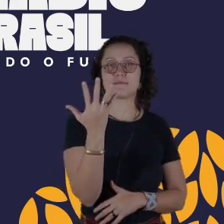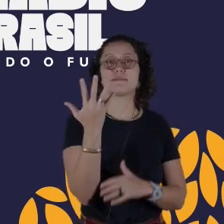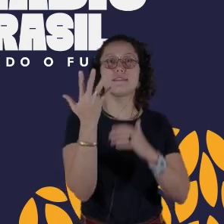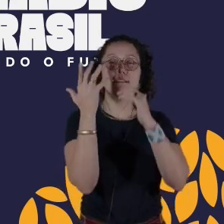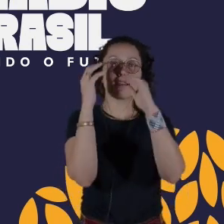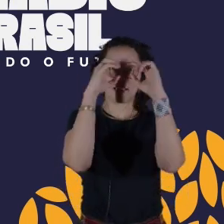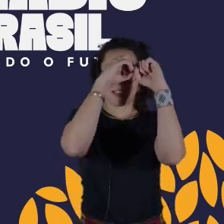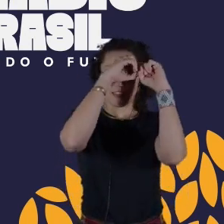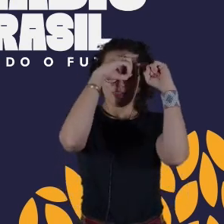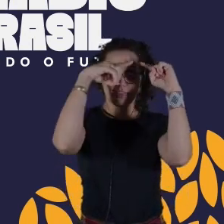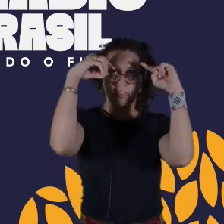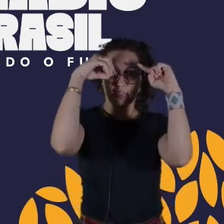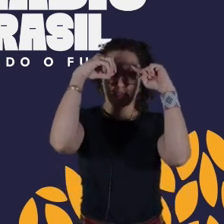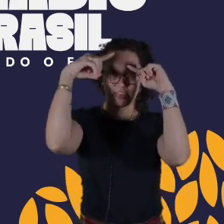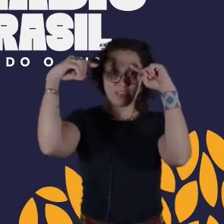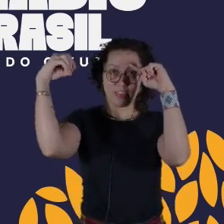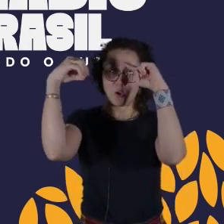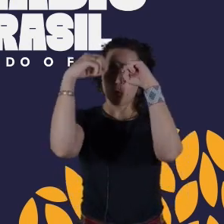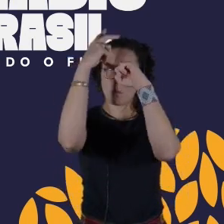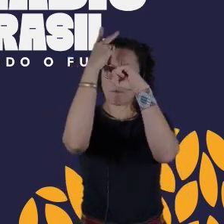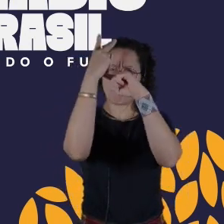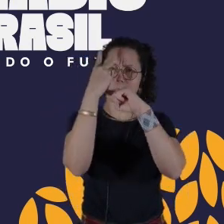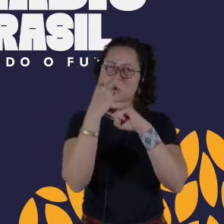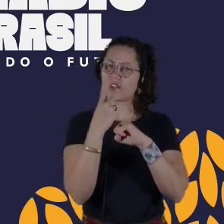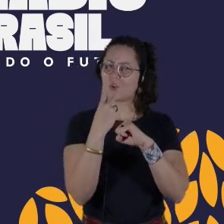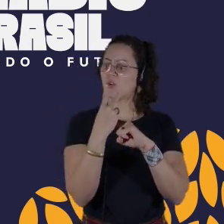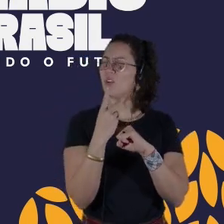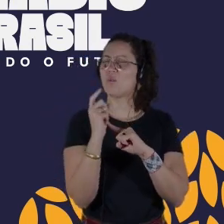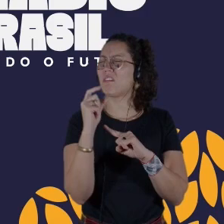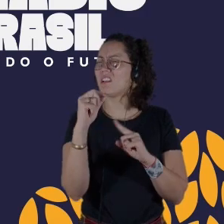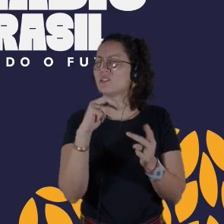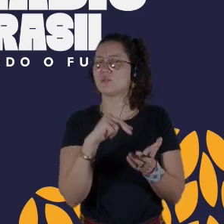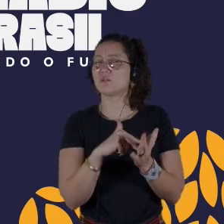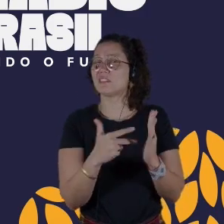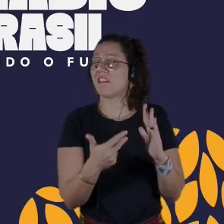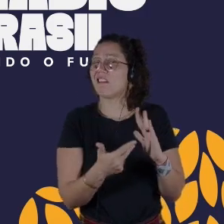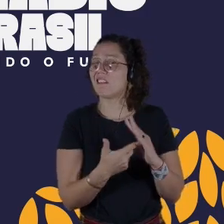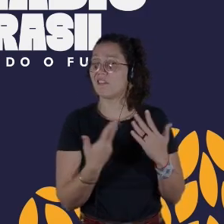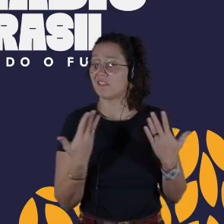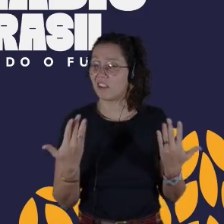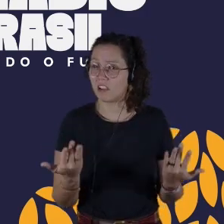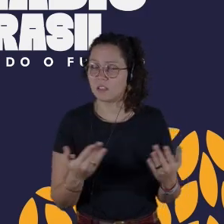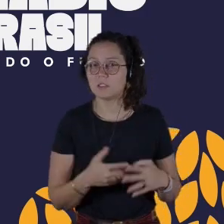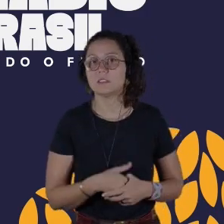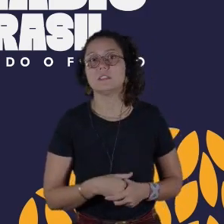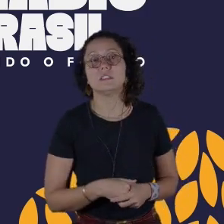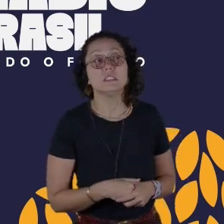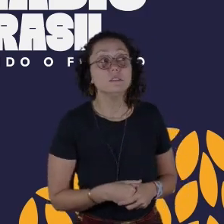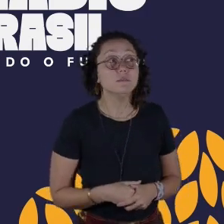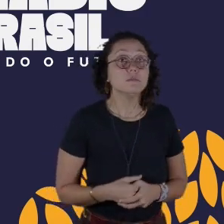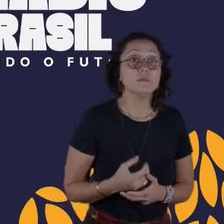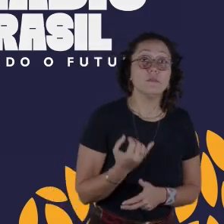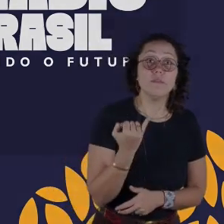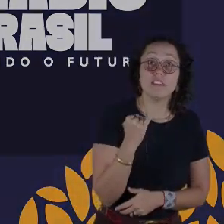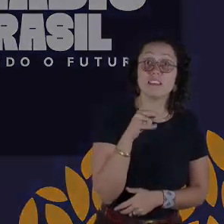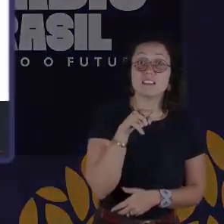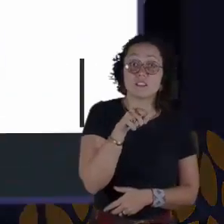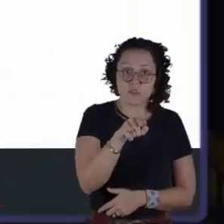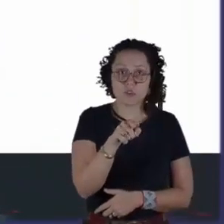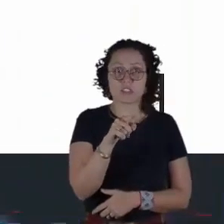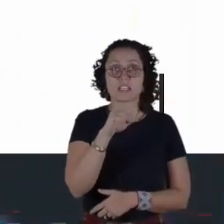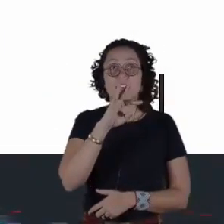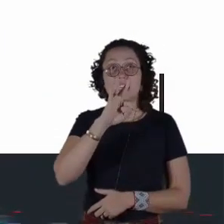Neuroprotetor não quer dizer qualquer coisa. De fato, se você usa muito THC,